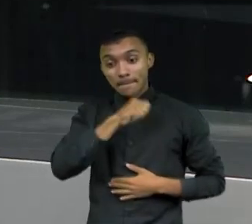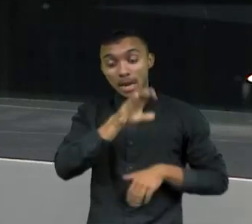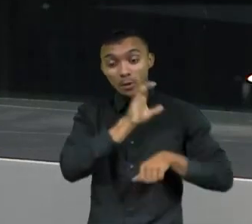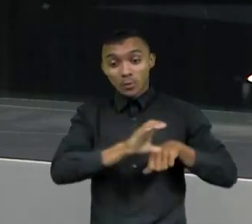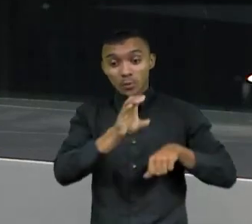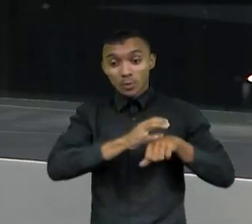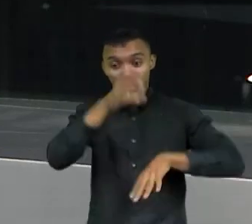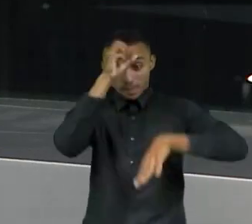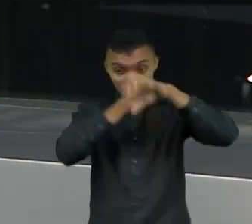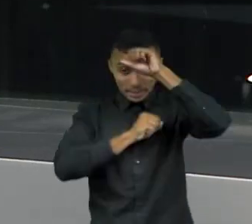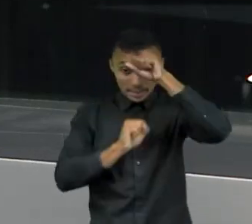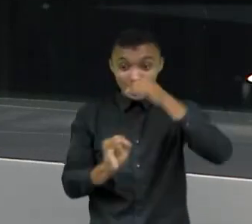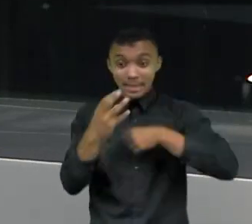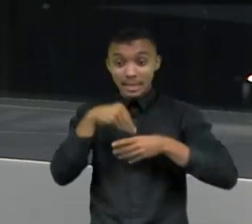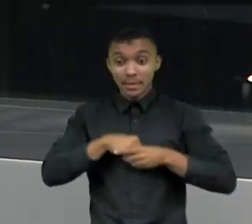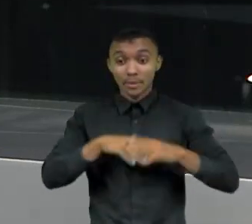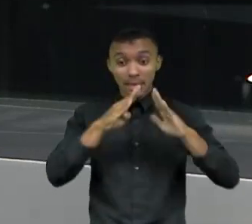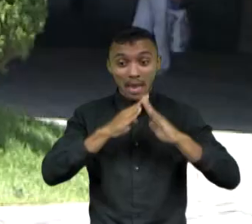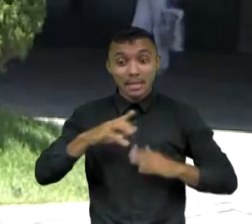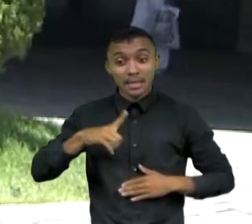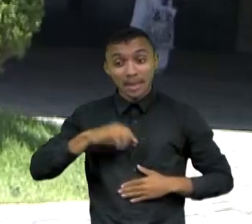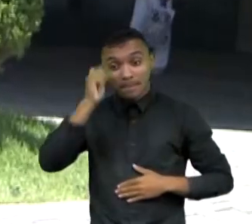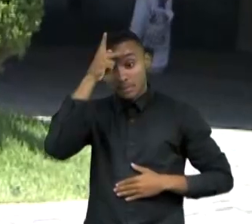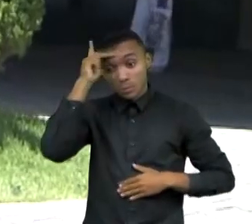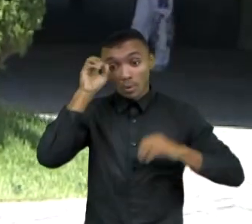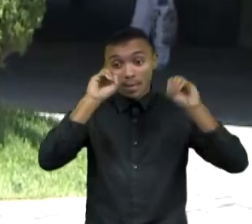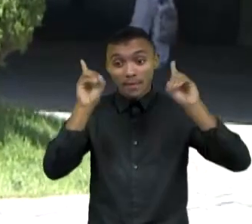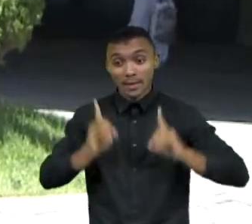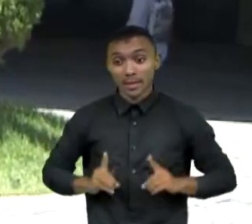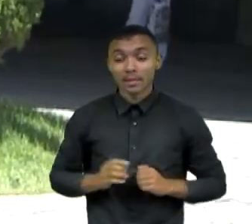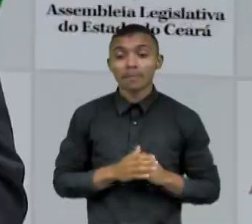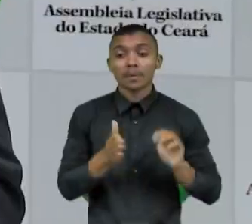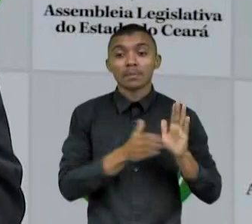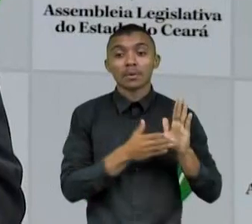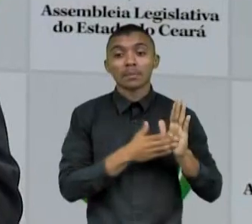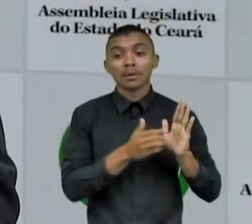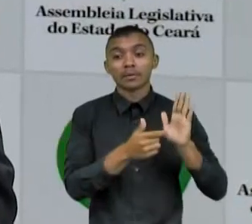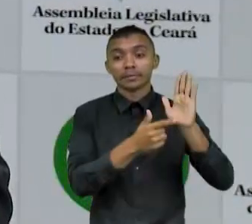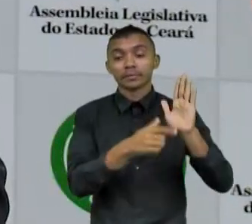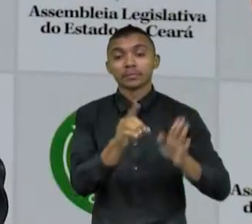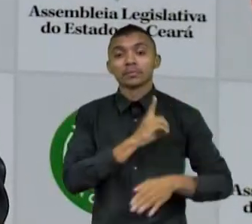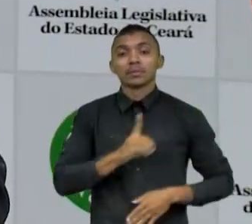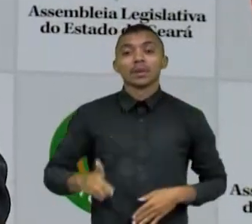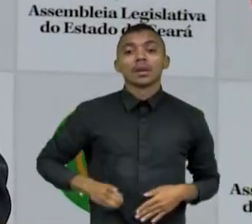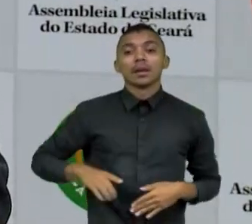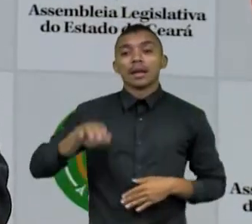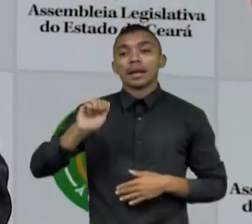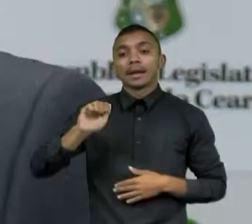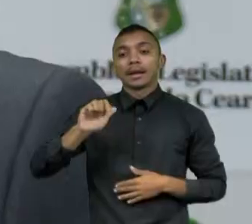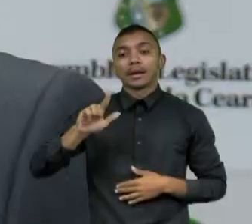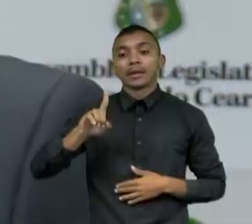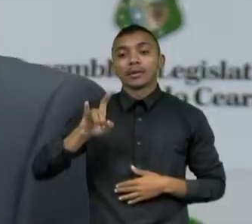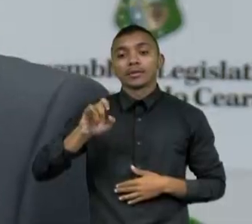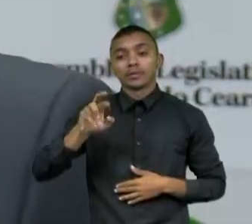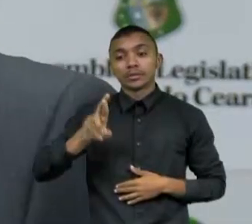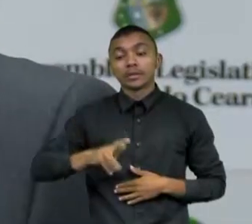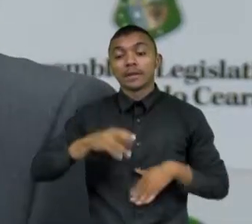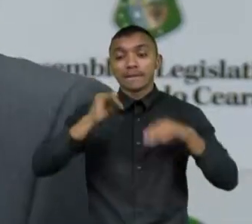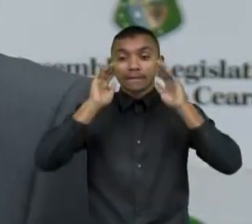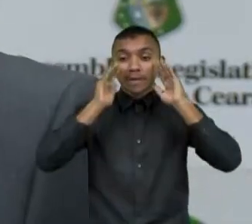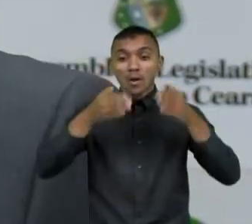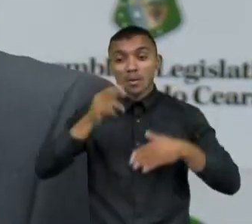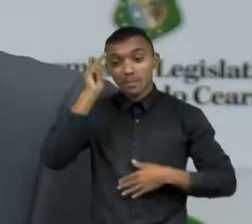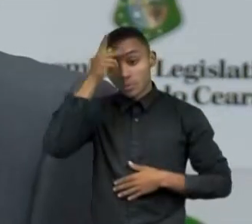responsáveis por pessoas com deficiência. A proposta do deputado Aldir Mota prioriza a atenção a responsáveis